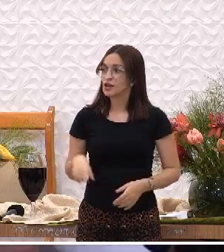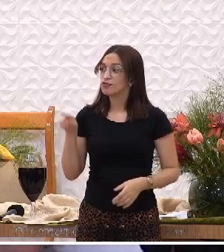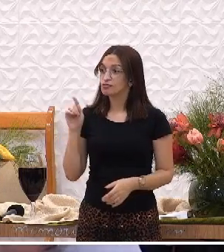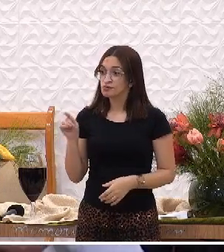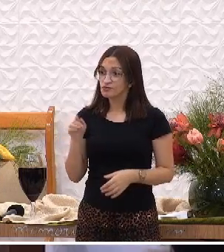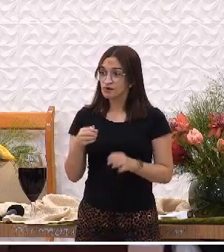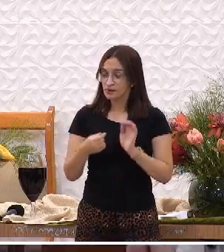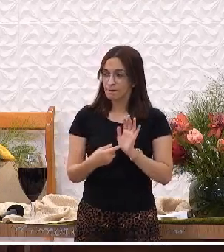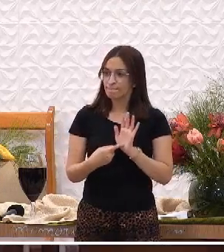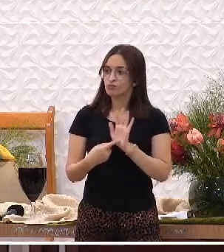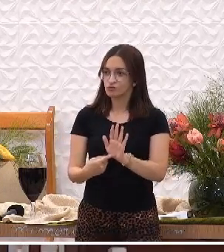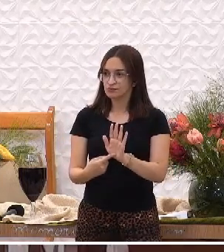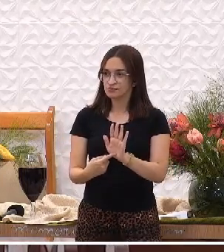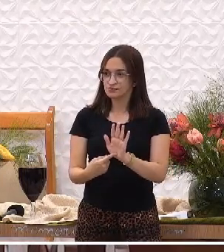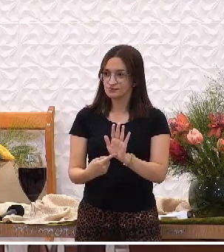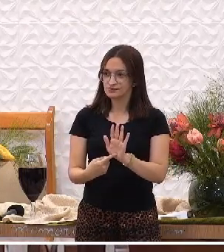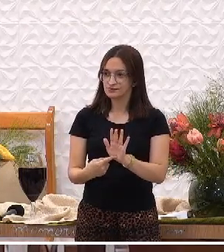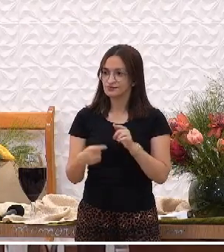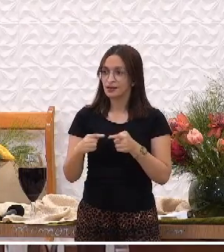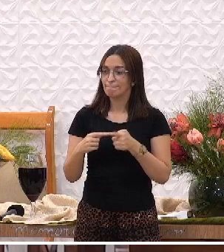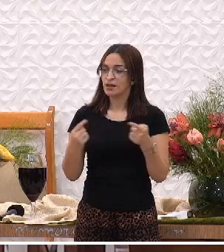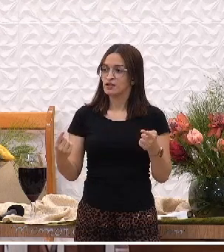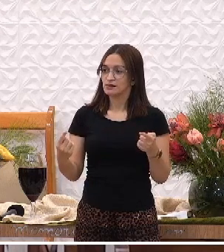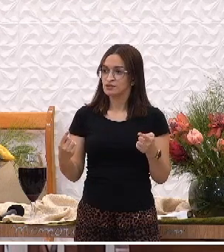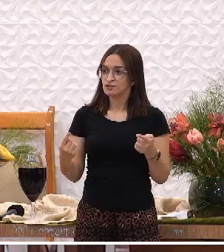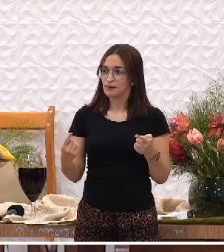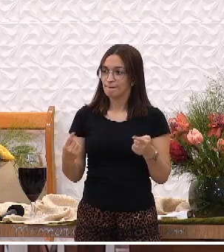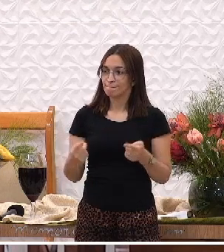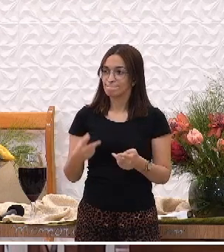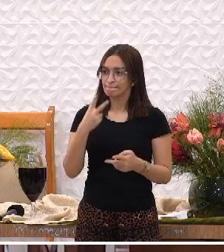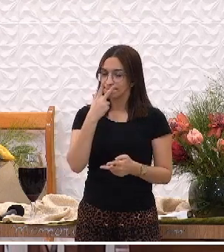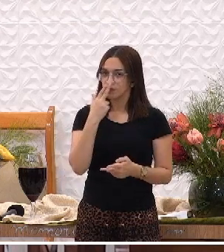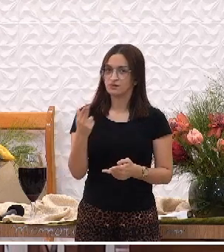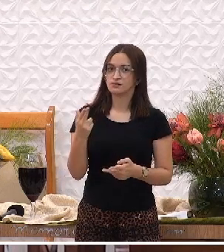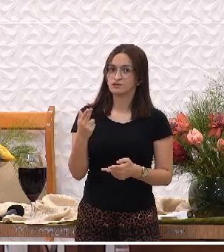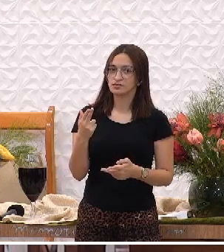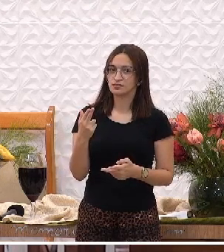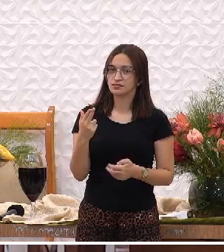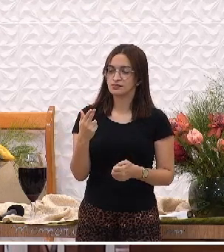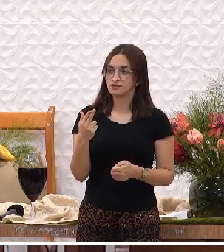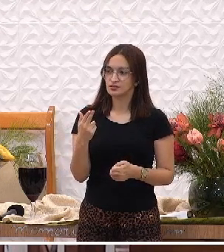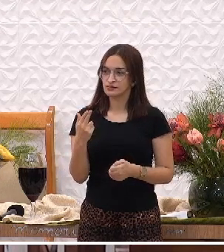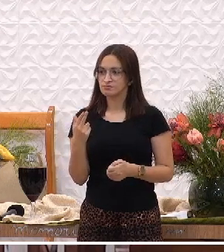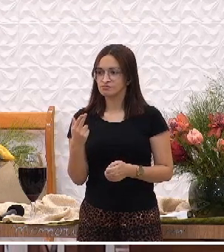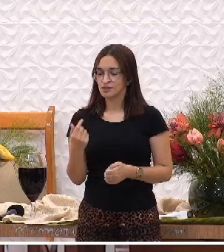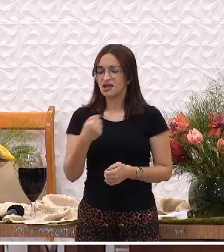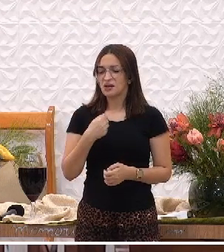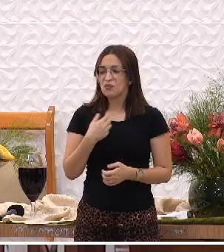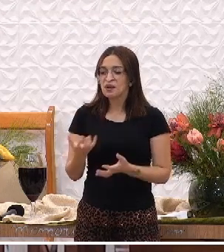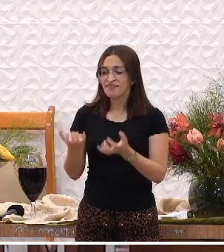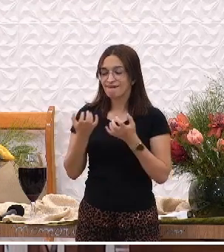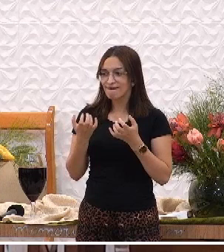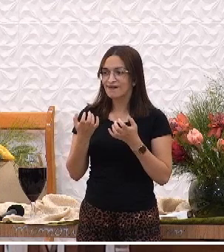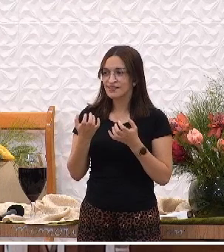que talvez seja meio óbvia a sua resposta por tudo que você falou, mas eu queria te ouvir nesse sentido, assim, tipo, claro que vai chegar um